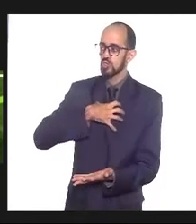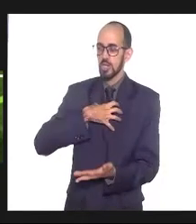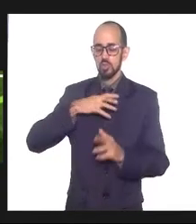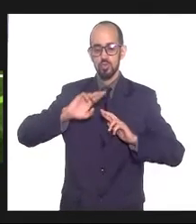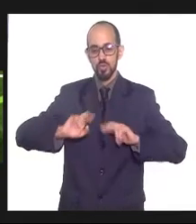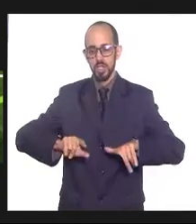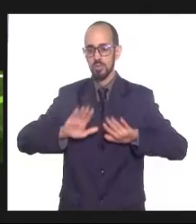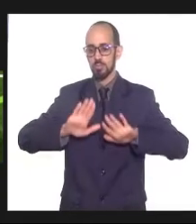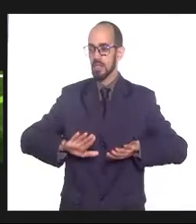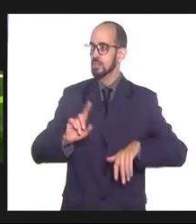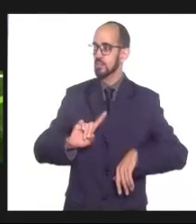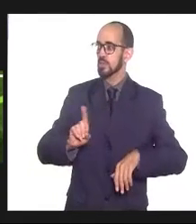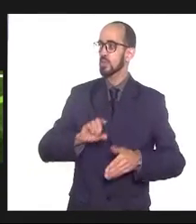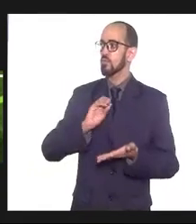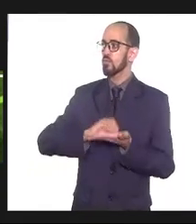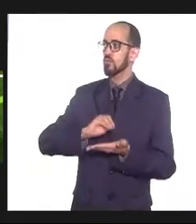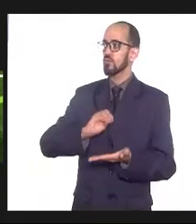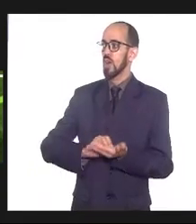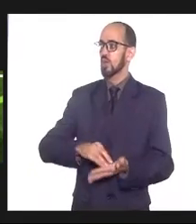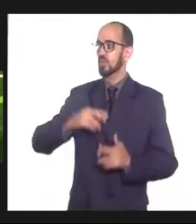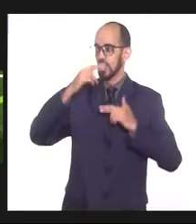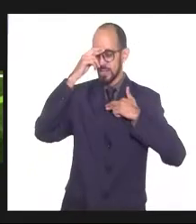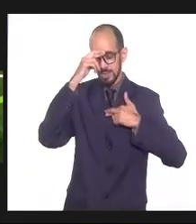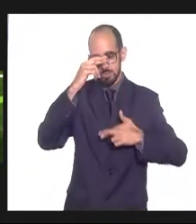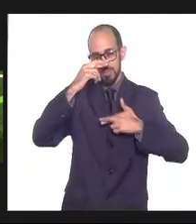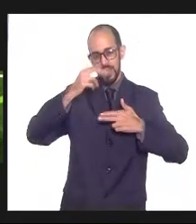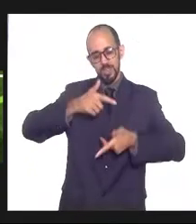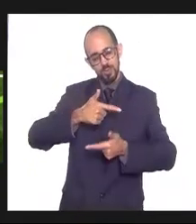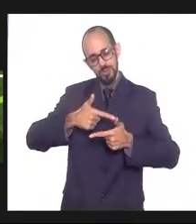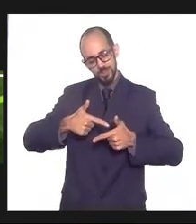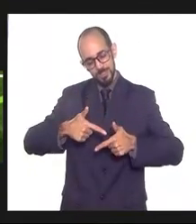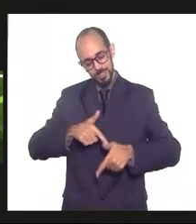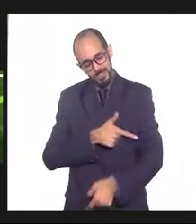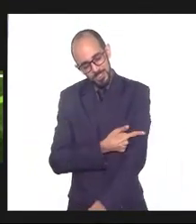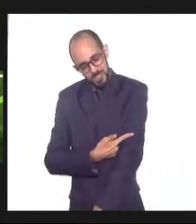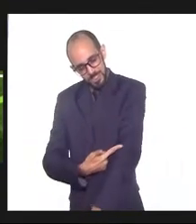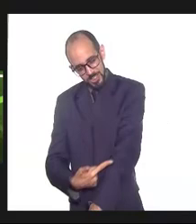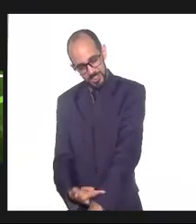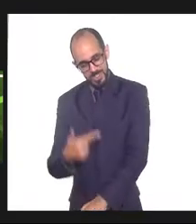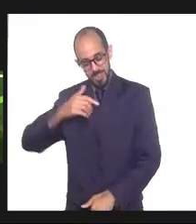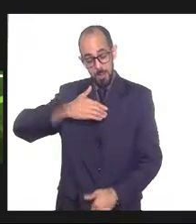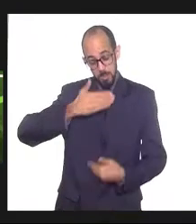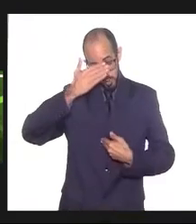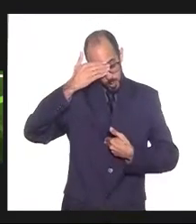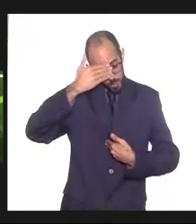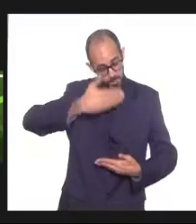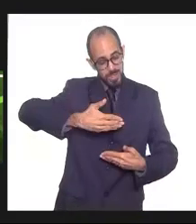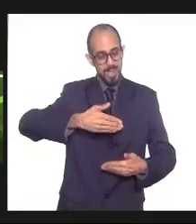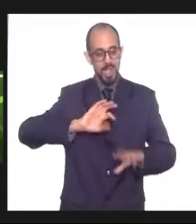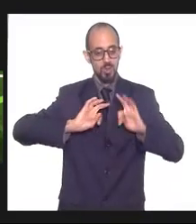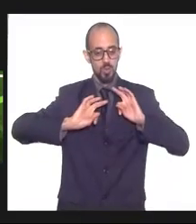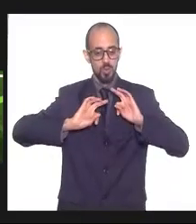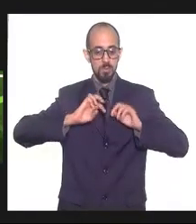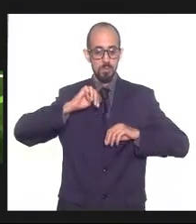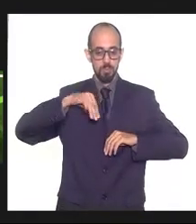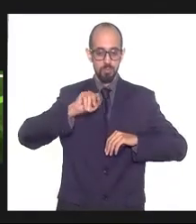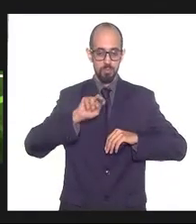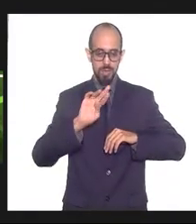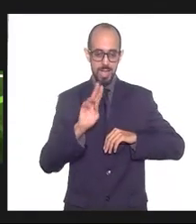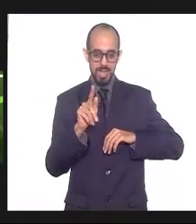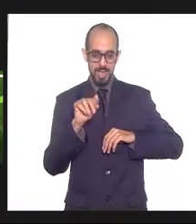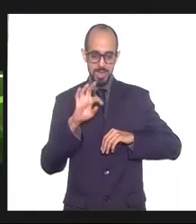falta aqui respeito, sabedoria e gentileza. Então, muito, muito obrigada, Margarete, muito